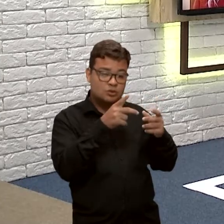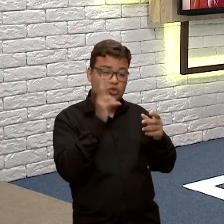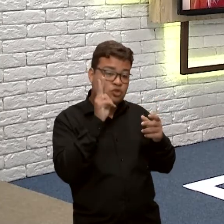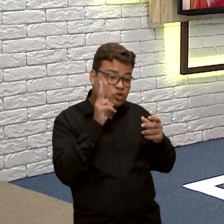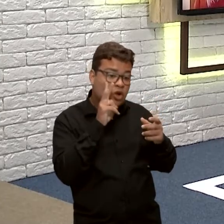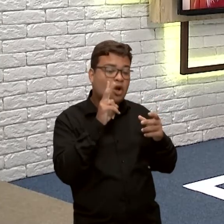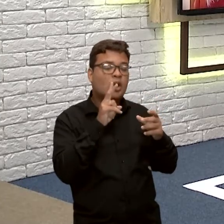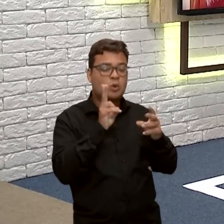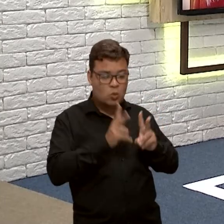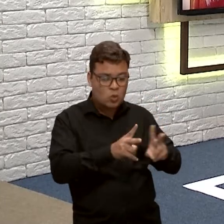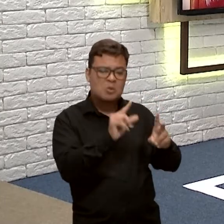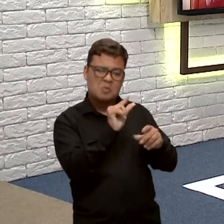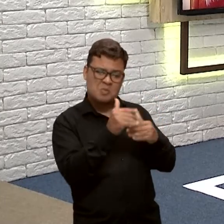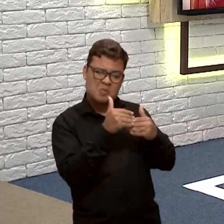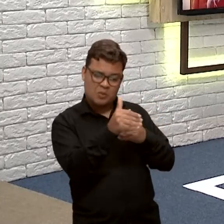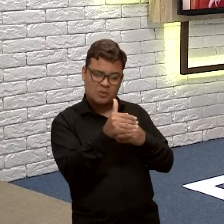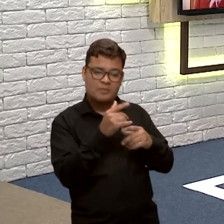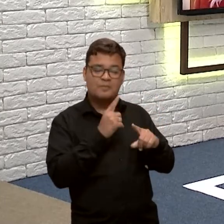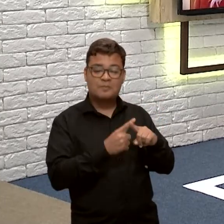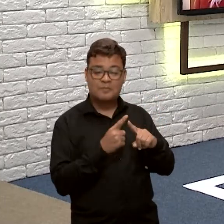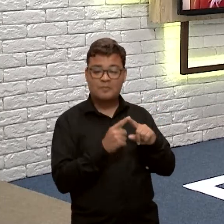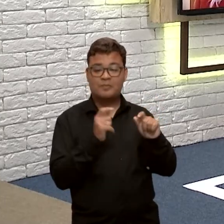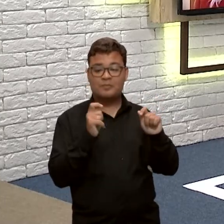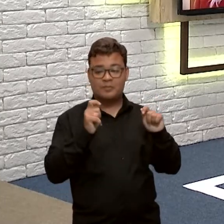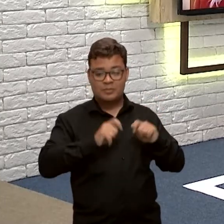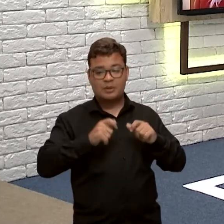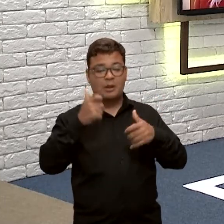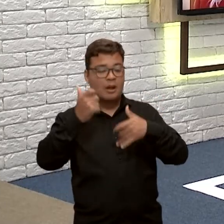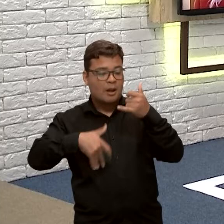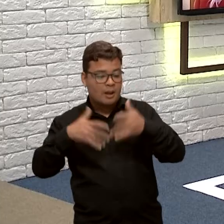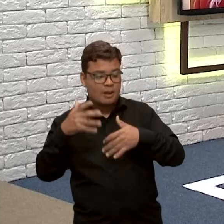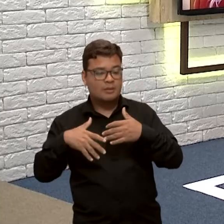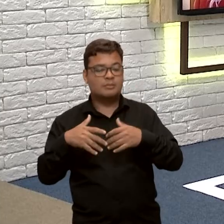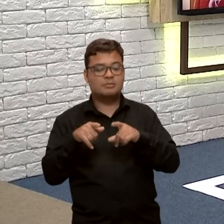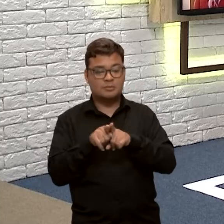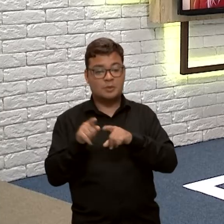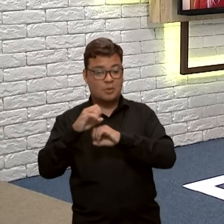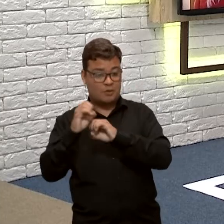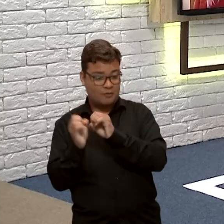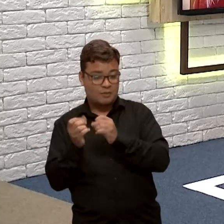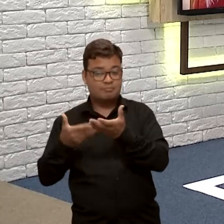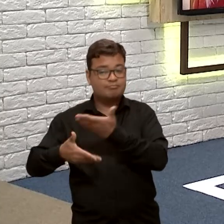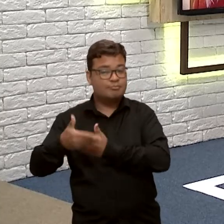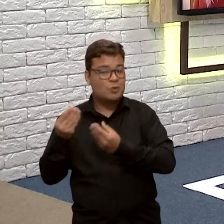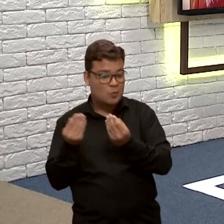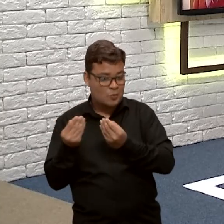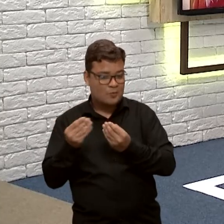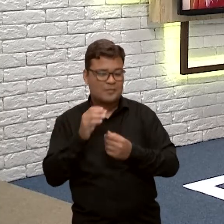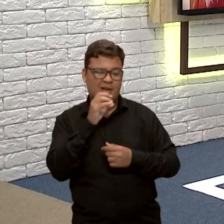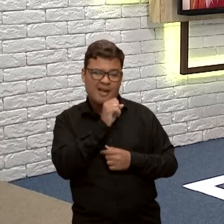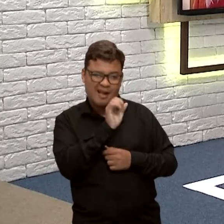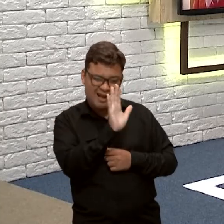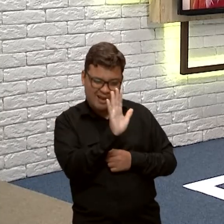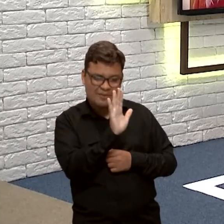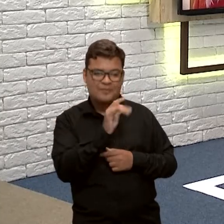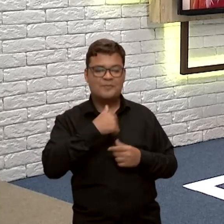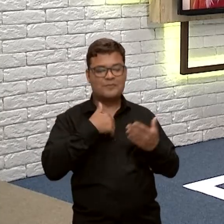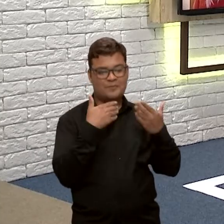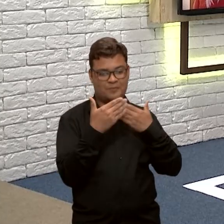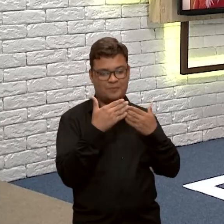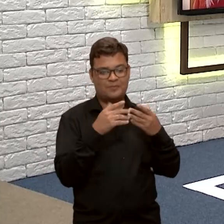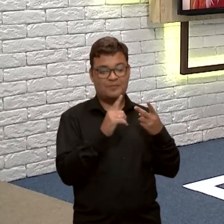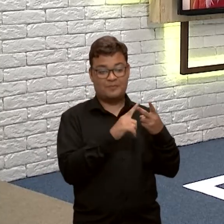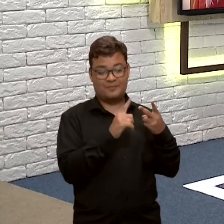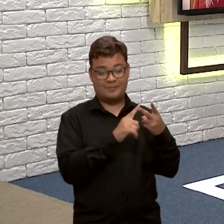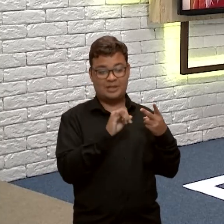sua história, tá? Porque aí a gente pode falar um pouquinho mais sobre ela e a sua história com a Universidade Federal de Goiás. Rapidinho, só para a gente falar rapidamente com a